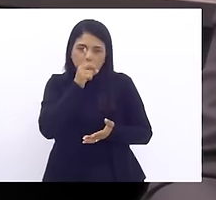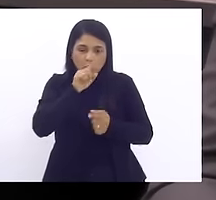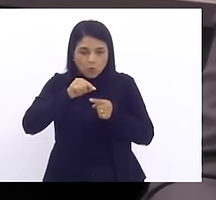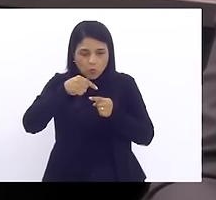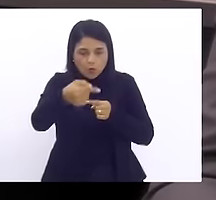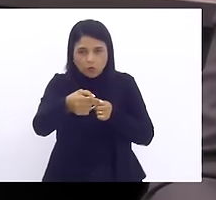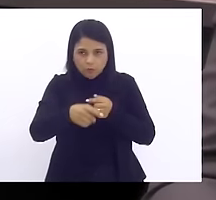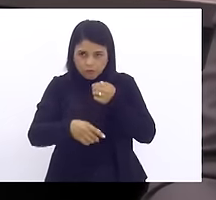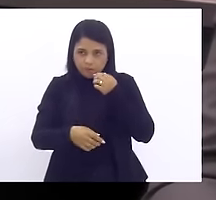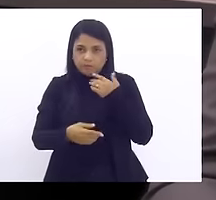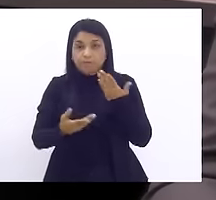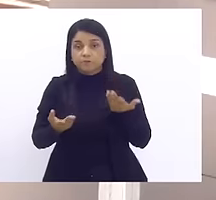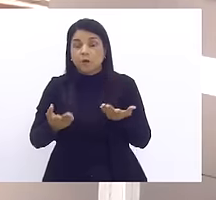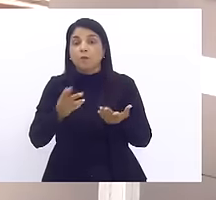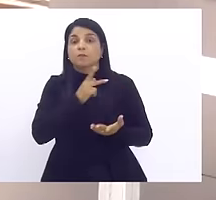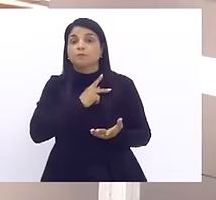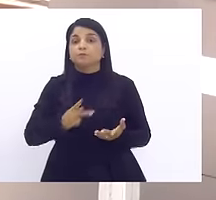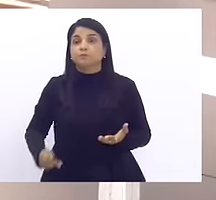domingo